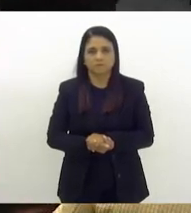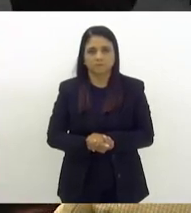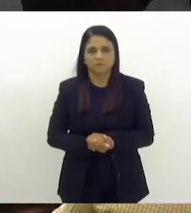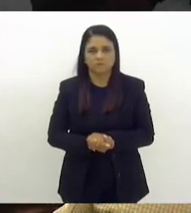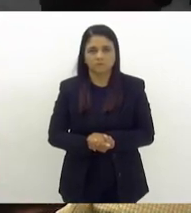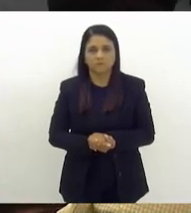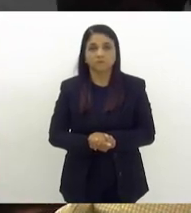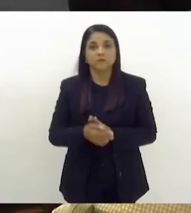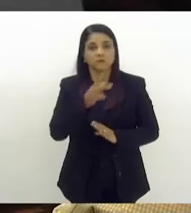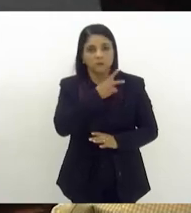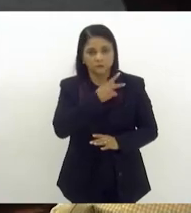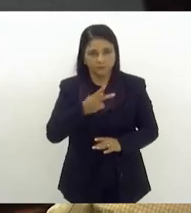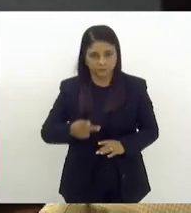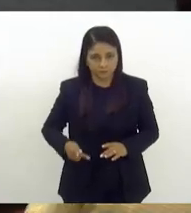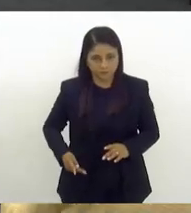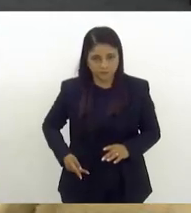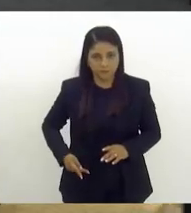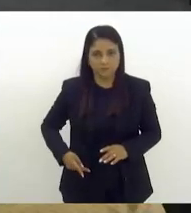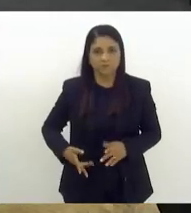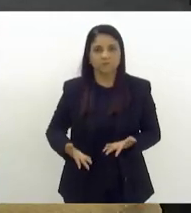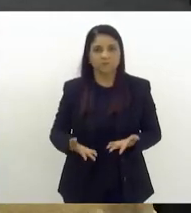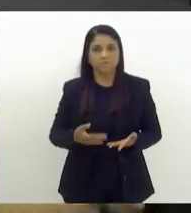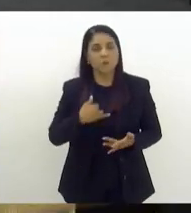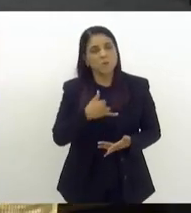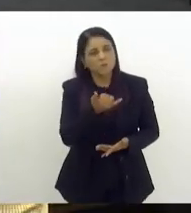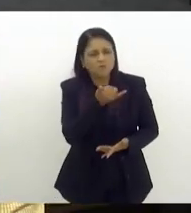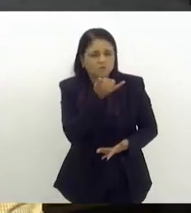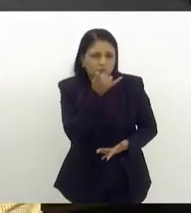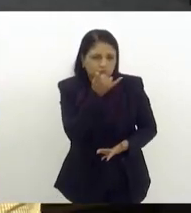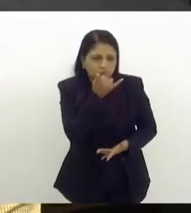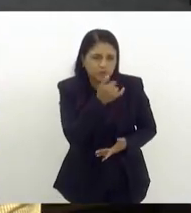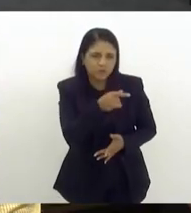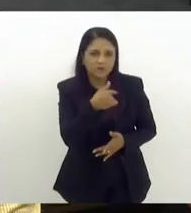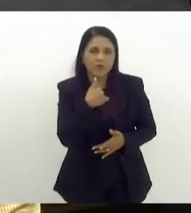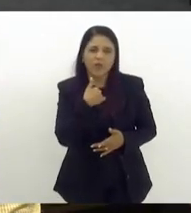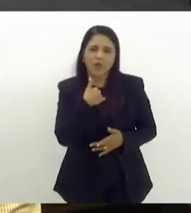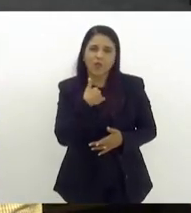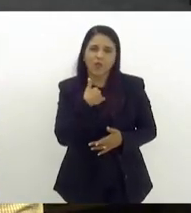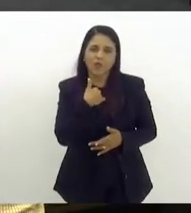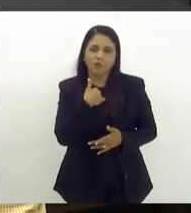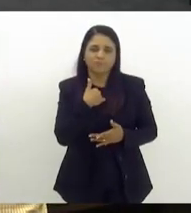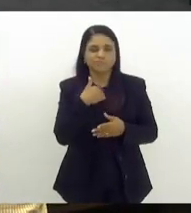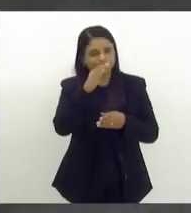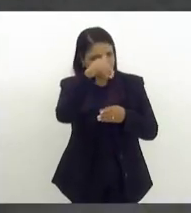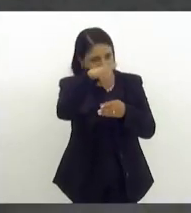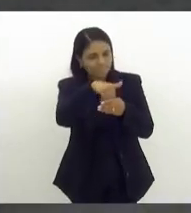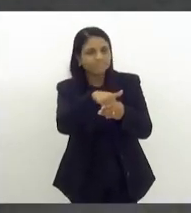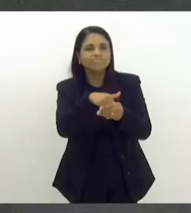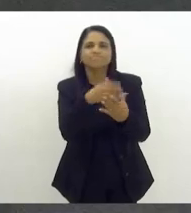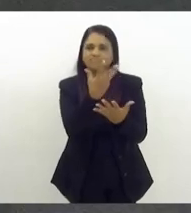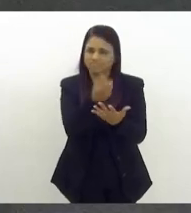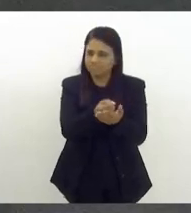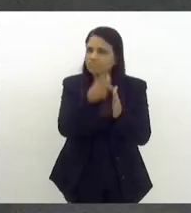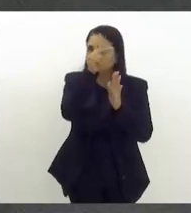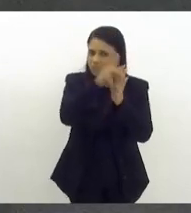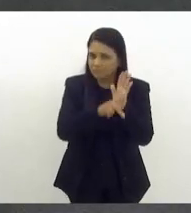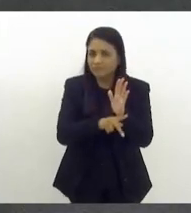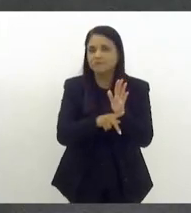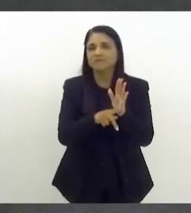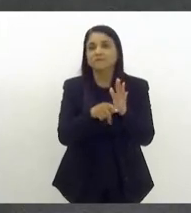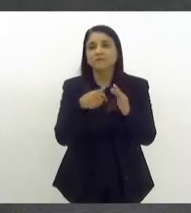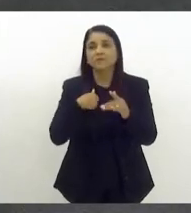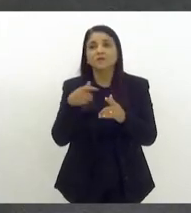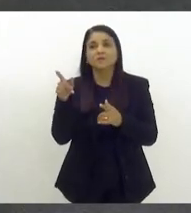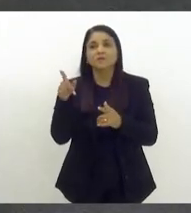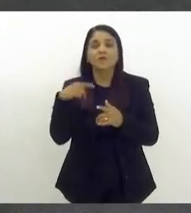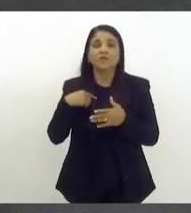Senhora presidente, a senhora me perdoe, eu sou totalmente favorável a esse projeto, mas eu estava lá no